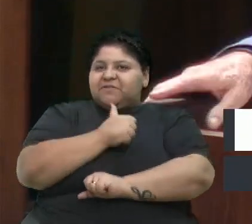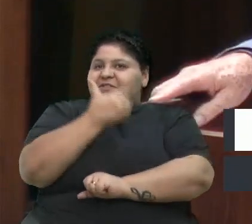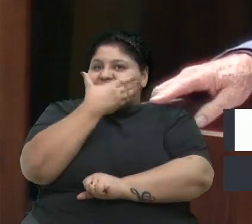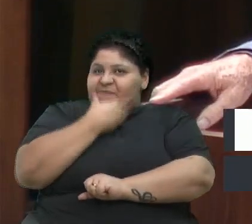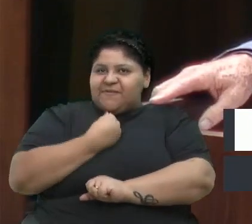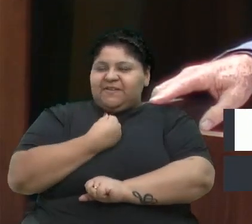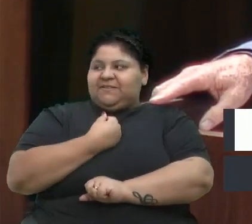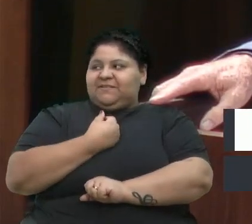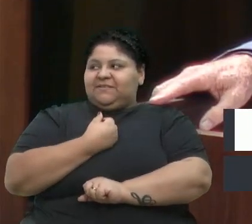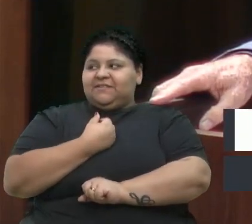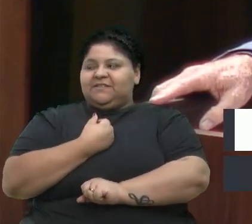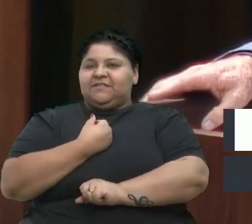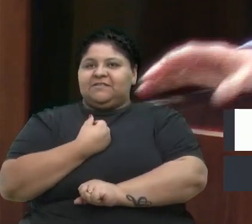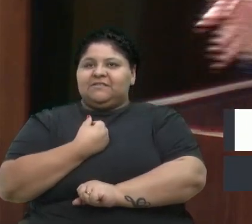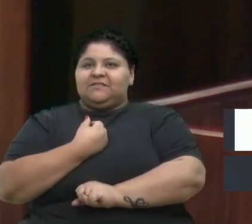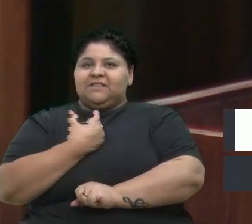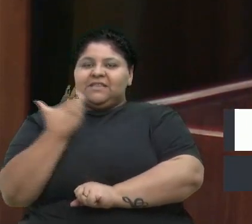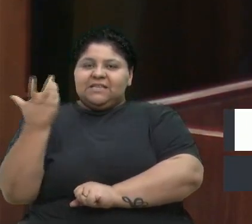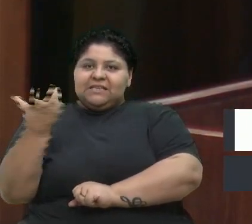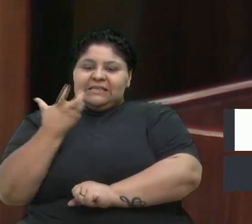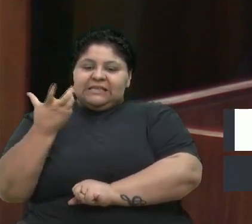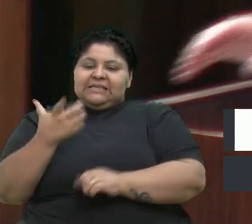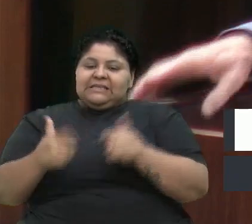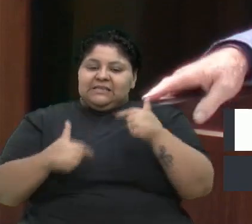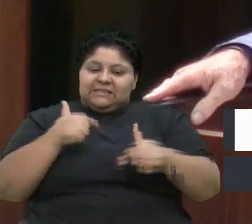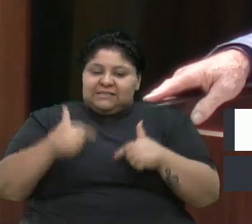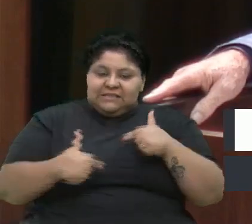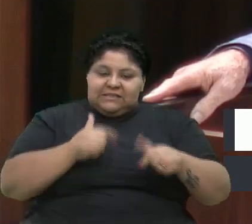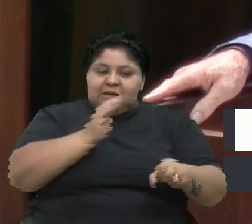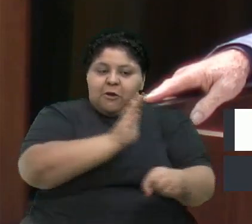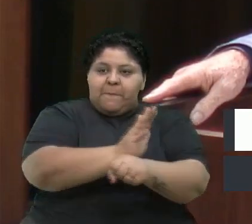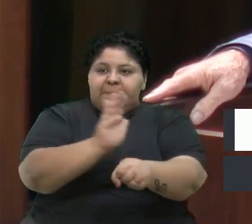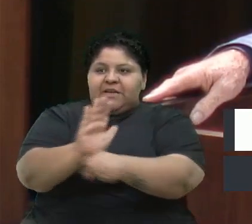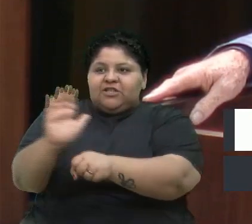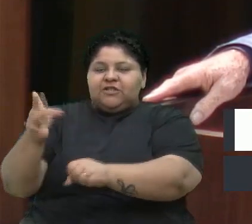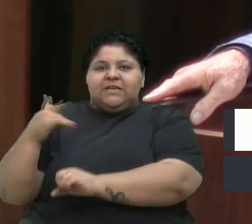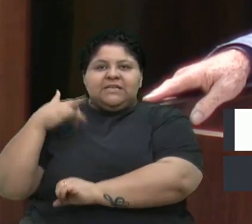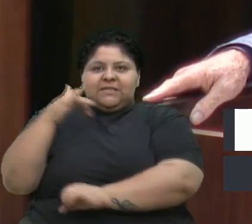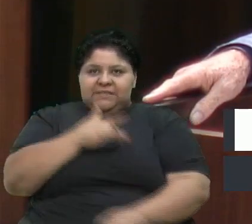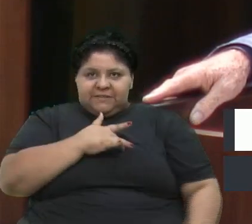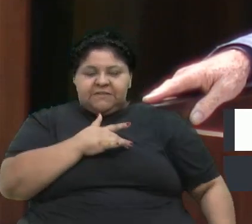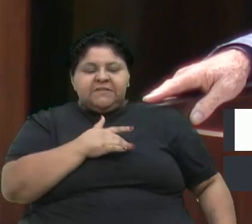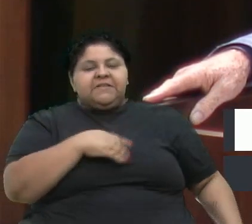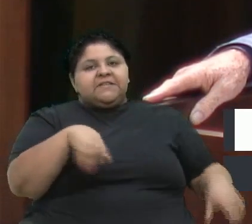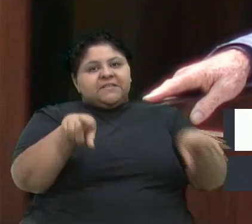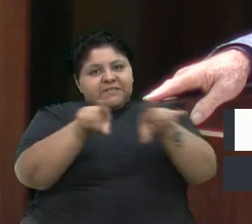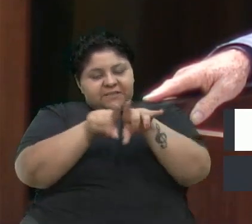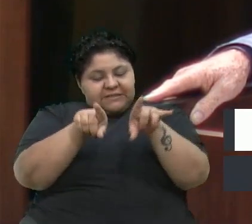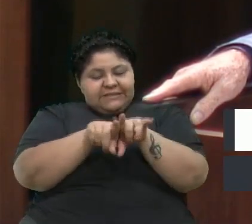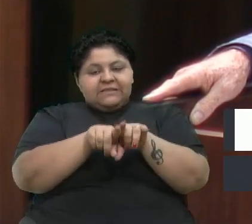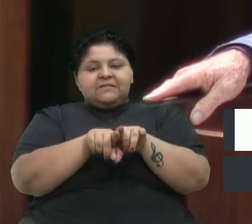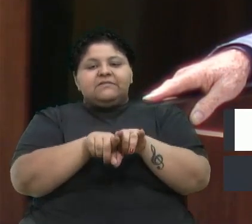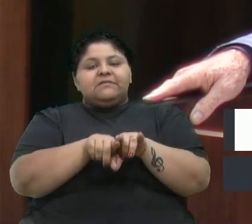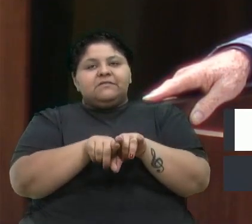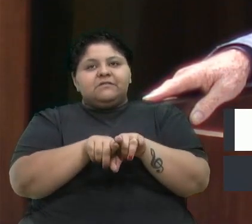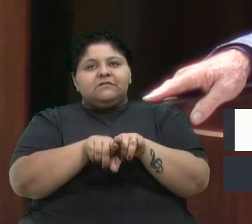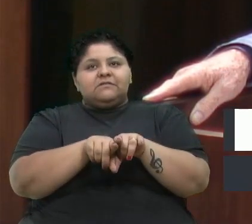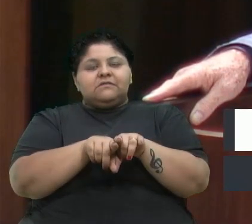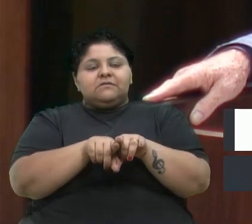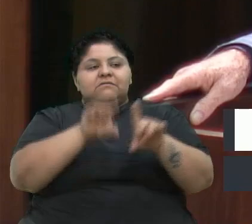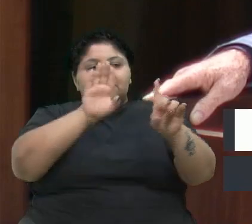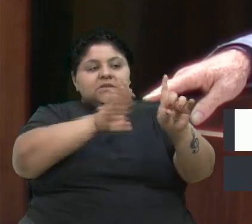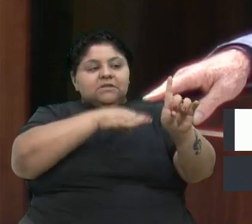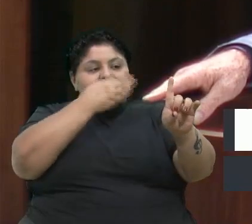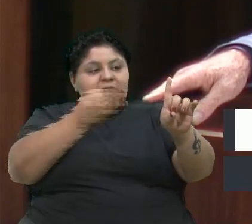homens, querendo trabalhar em prol da saúde. Também foi